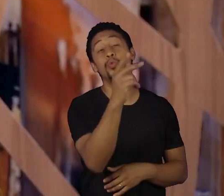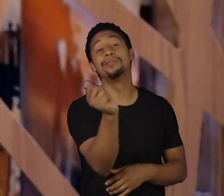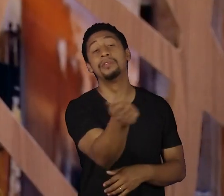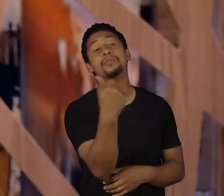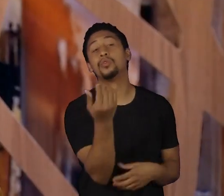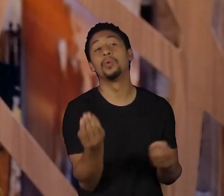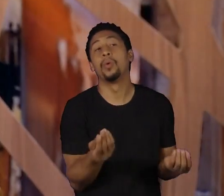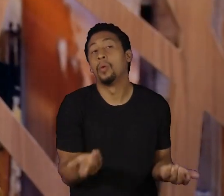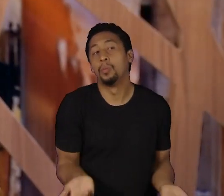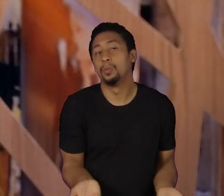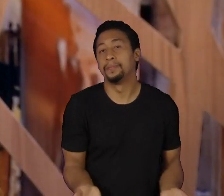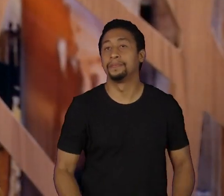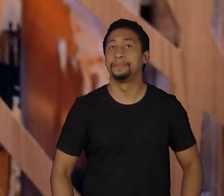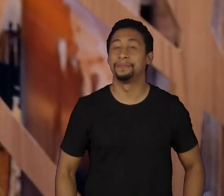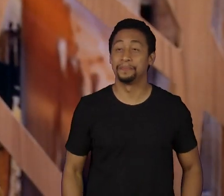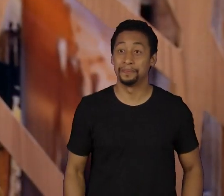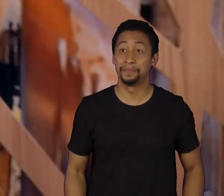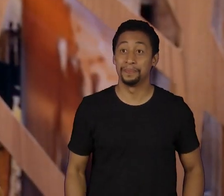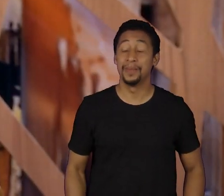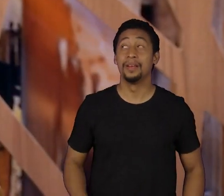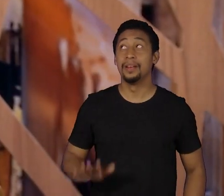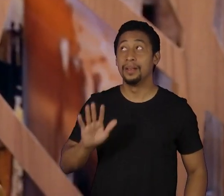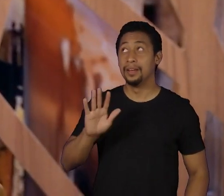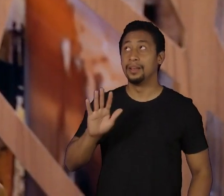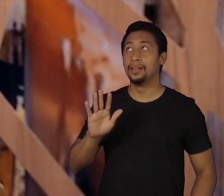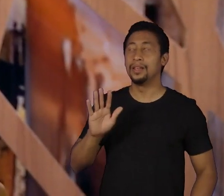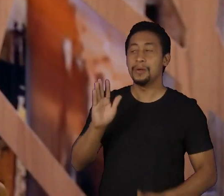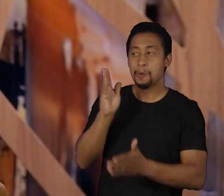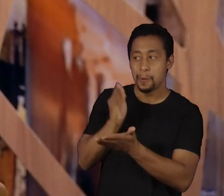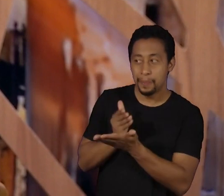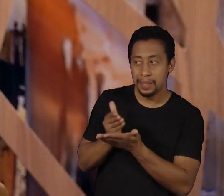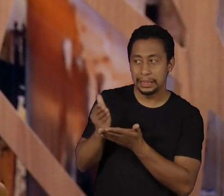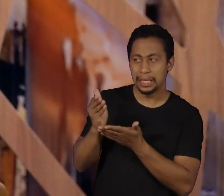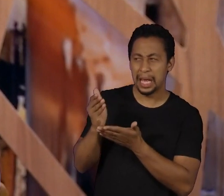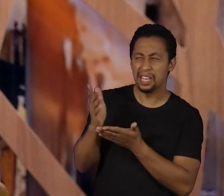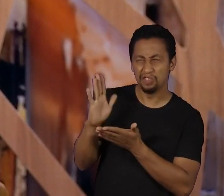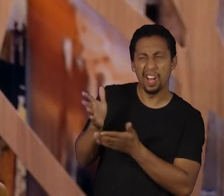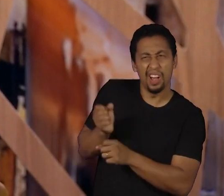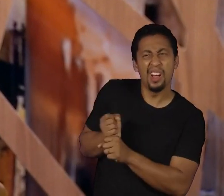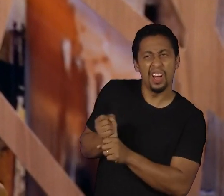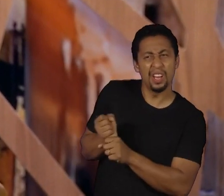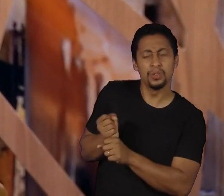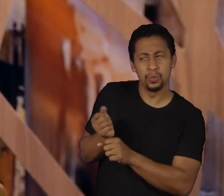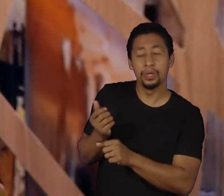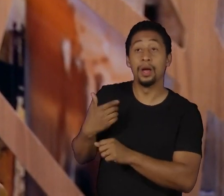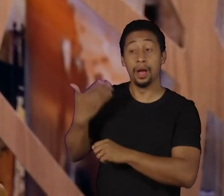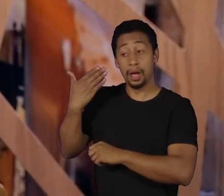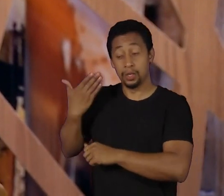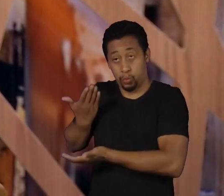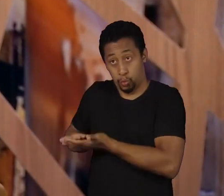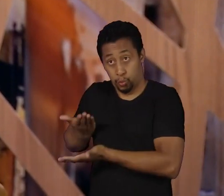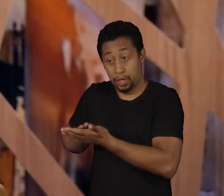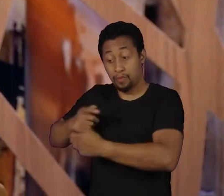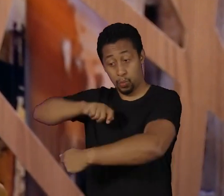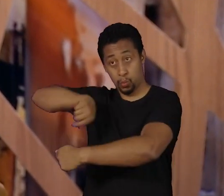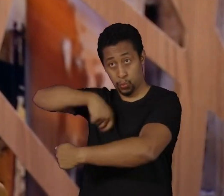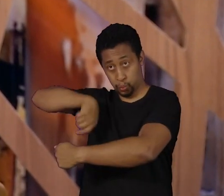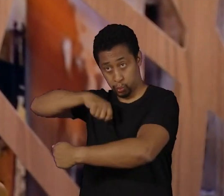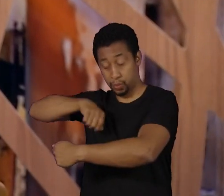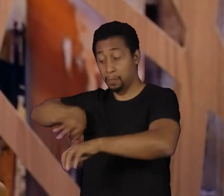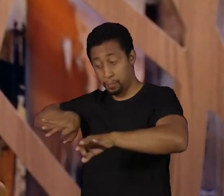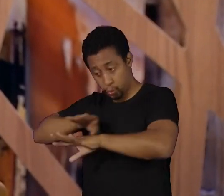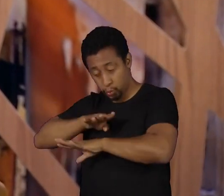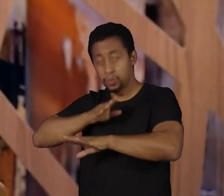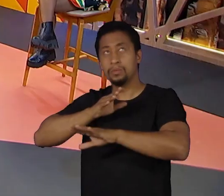Nossa, gente, eu comecei a fazer cerveja há alguns anos, né? Desde que eu fazia gastronomia, desde antes, eu sempre gostei de cerveja.